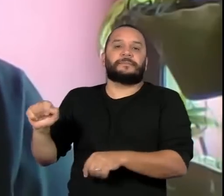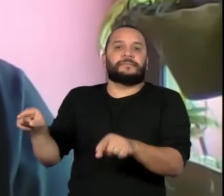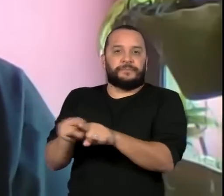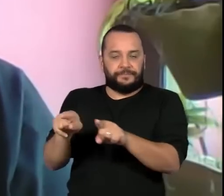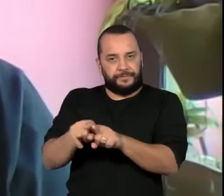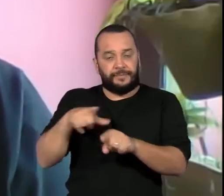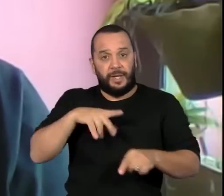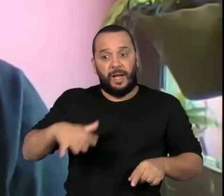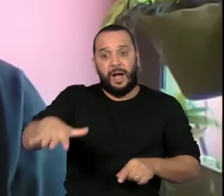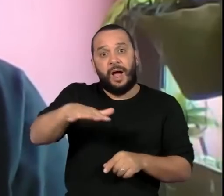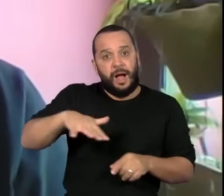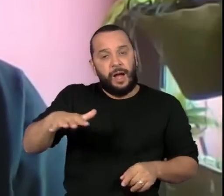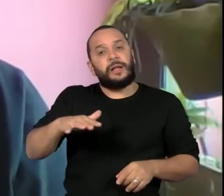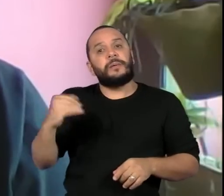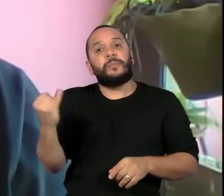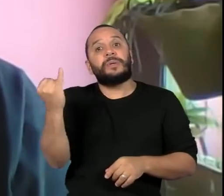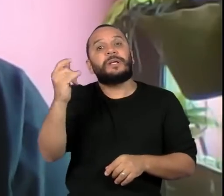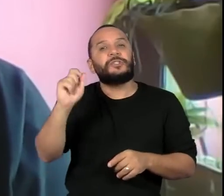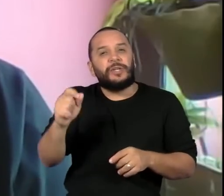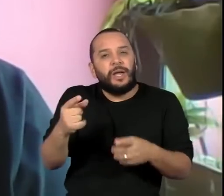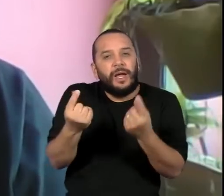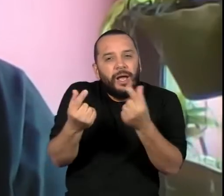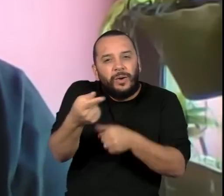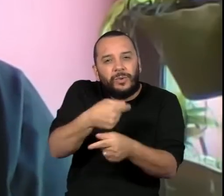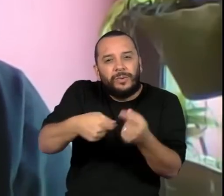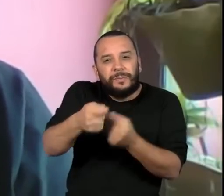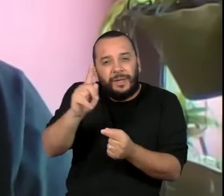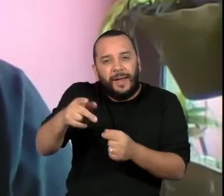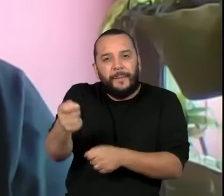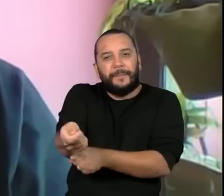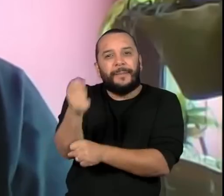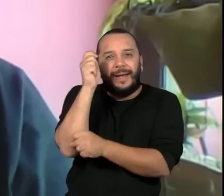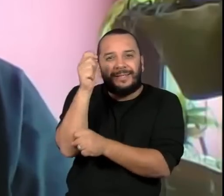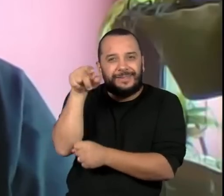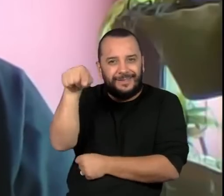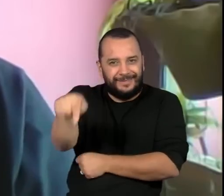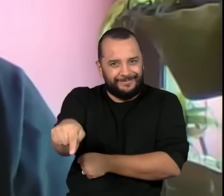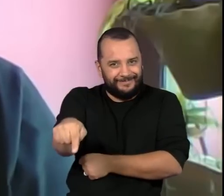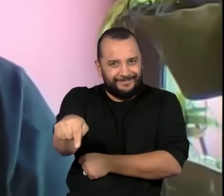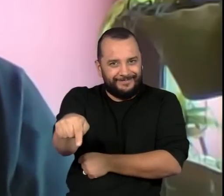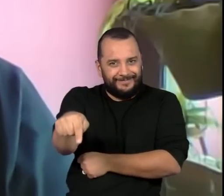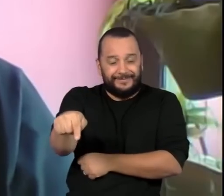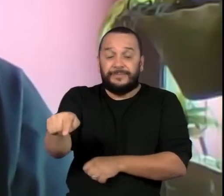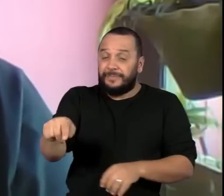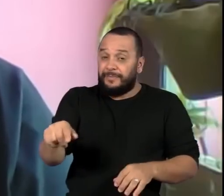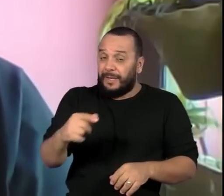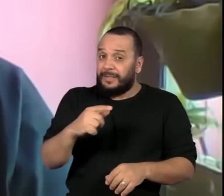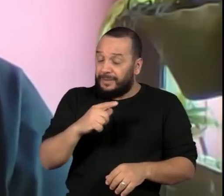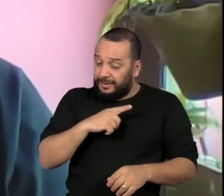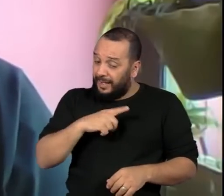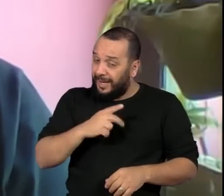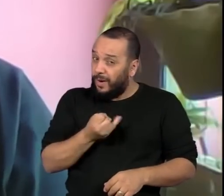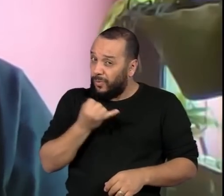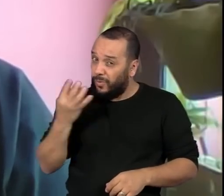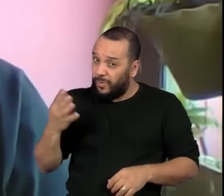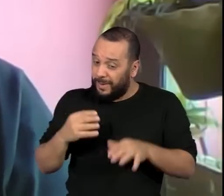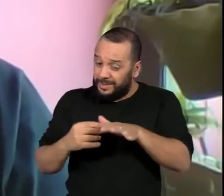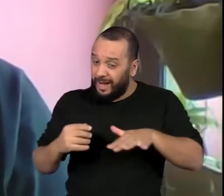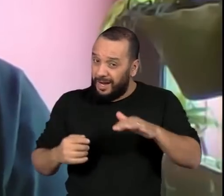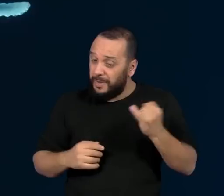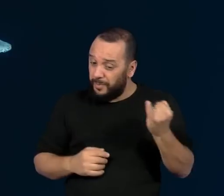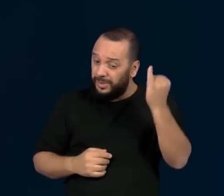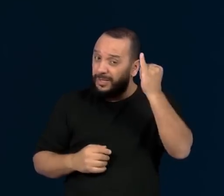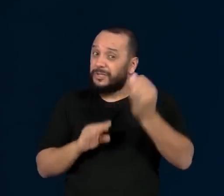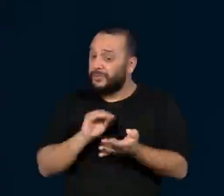pesqueira e à importância socioeconômica, mas também o estudo mostra que áreas de grande importância estão desprotegidas, sem nenhum tipo de proteção aqui